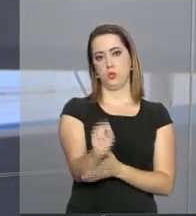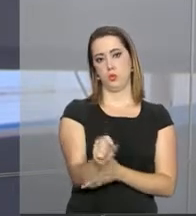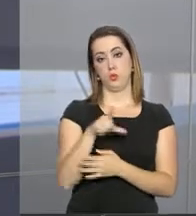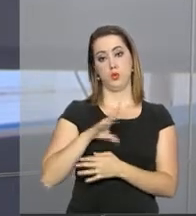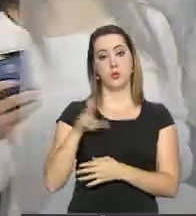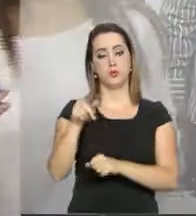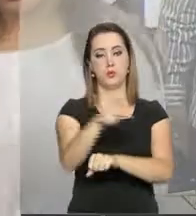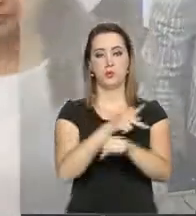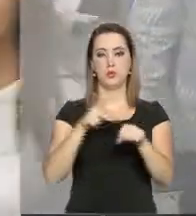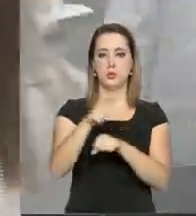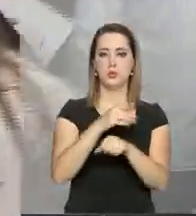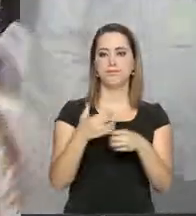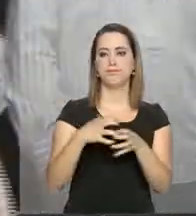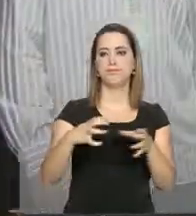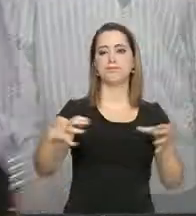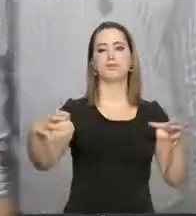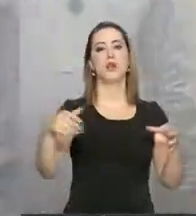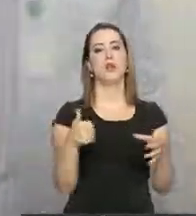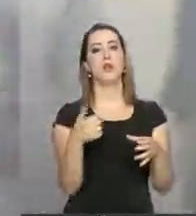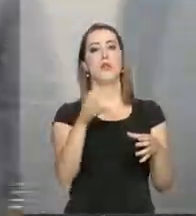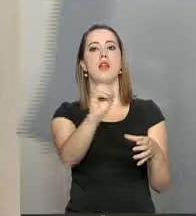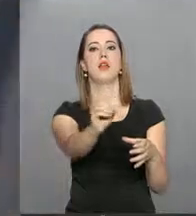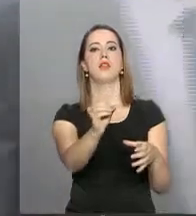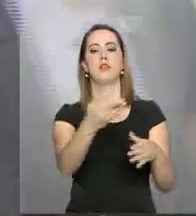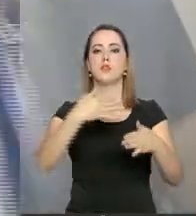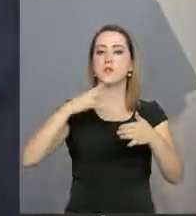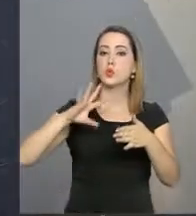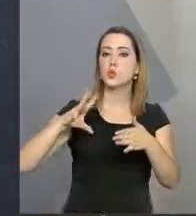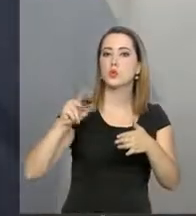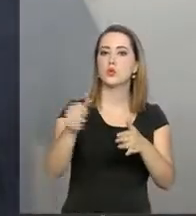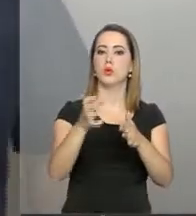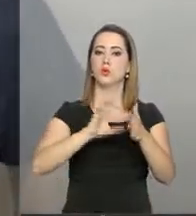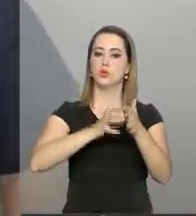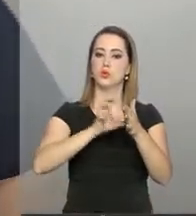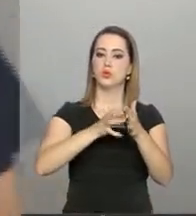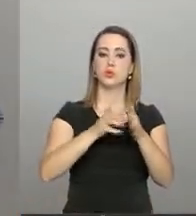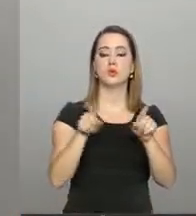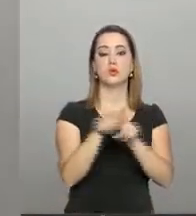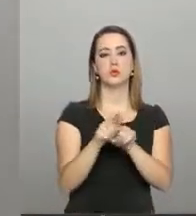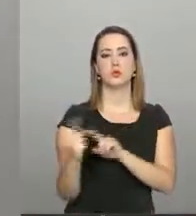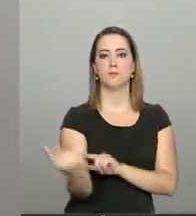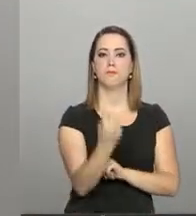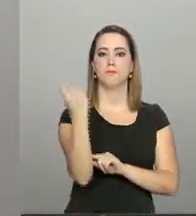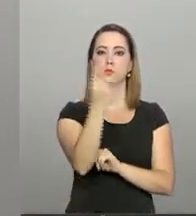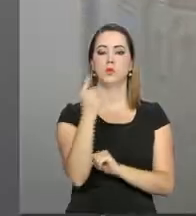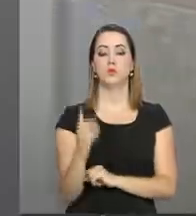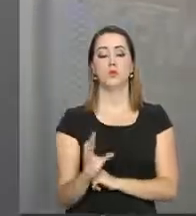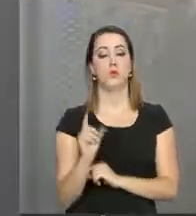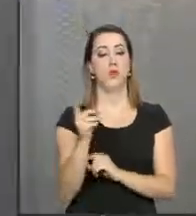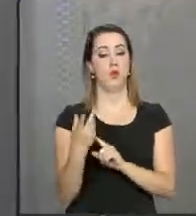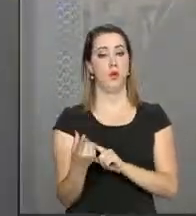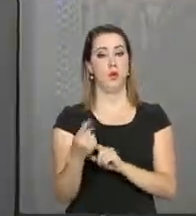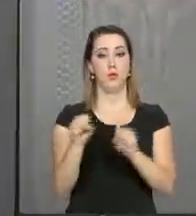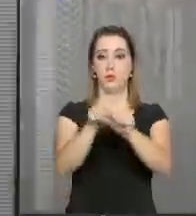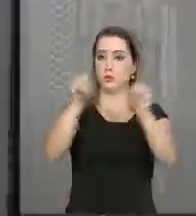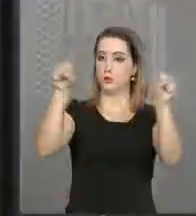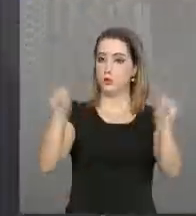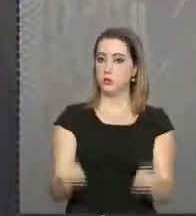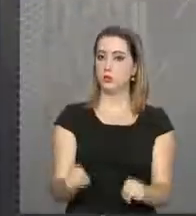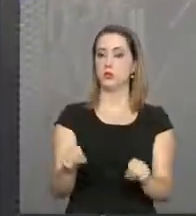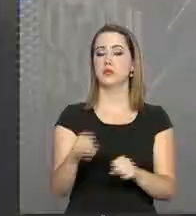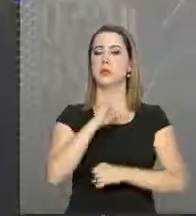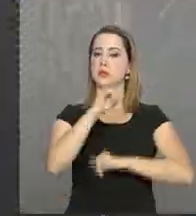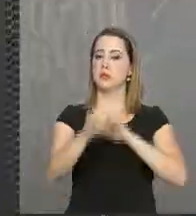As máquinas vão ampliar em 10 vezes o armazenamento de dados. Com isso, será possível unificar todos os sistemas de informática da